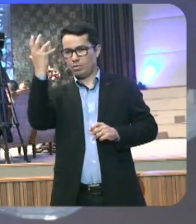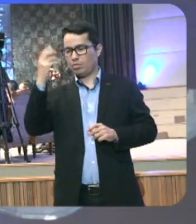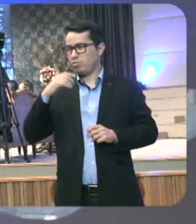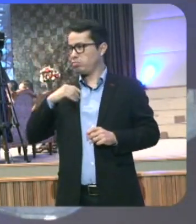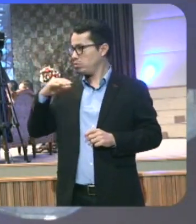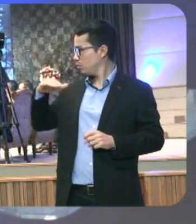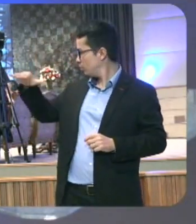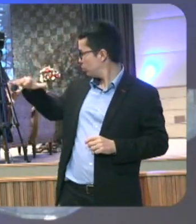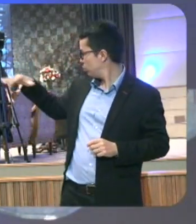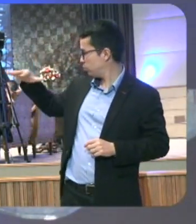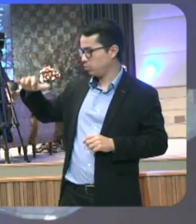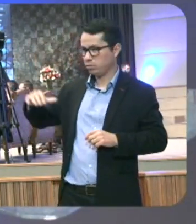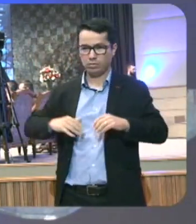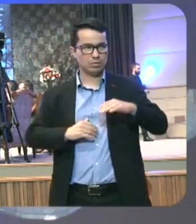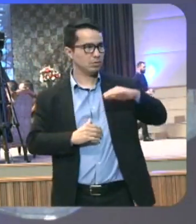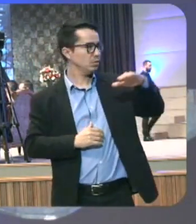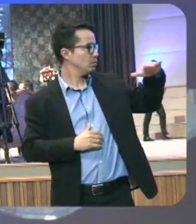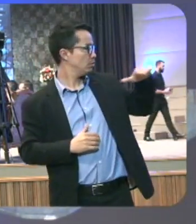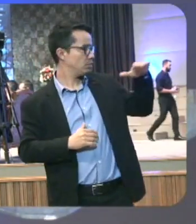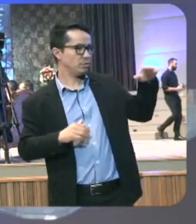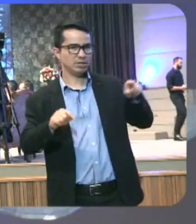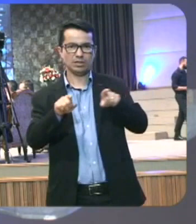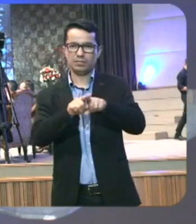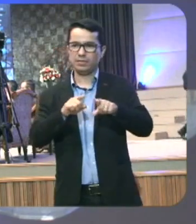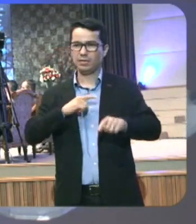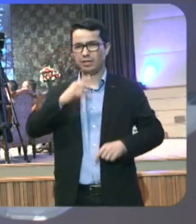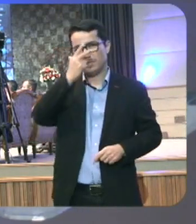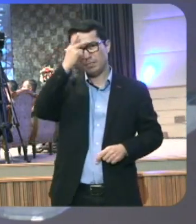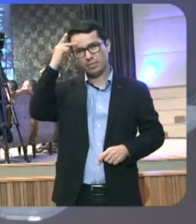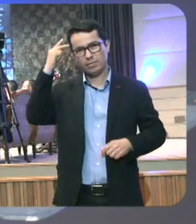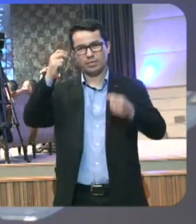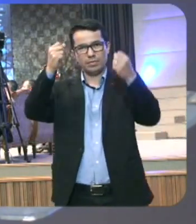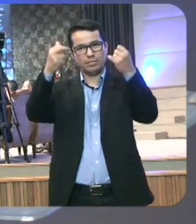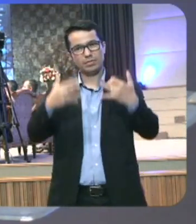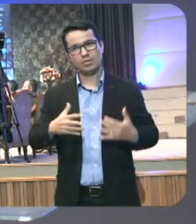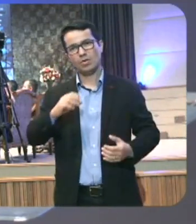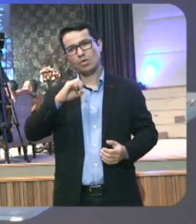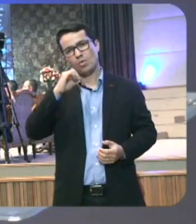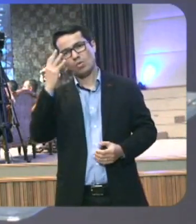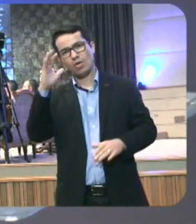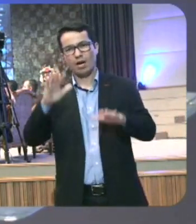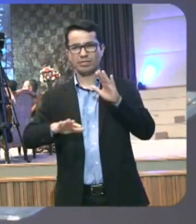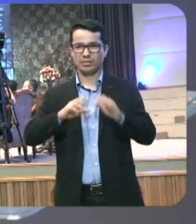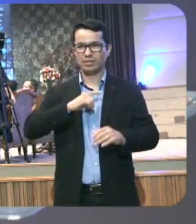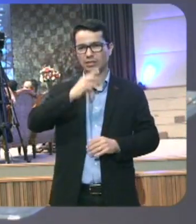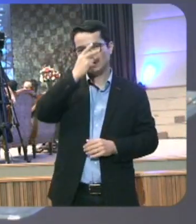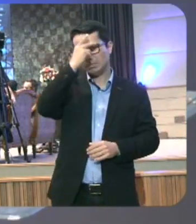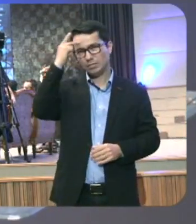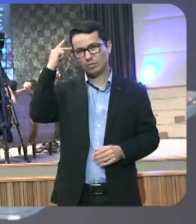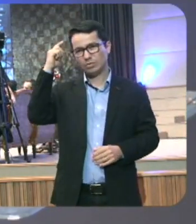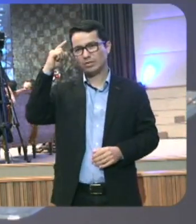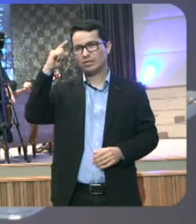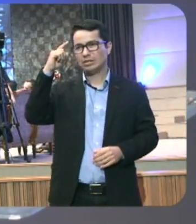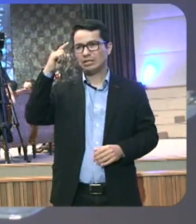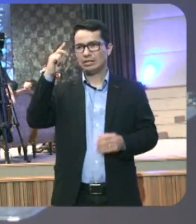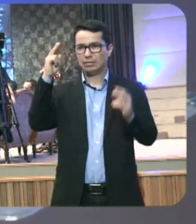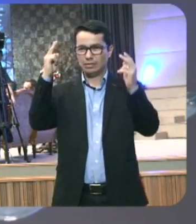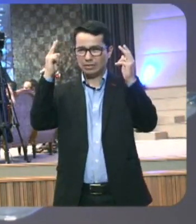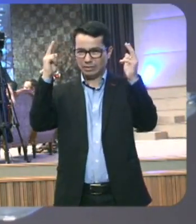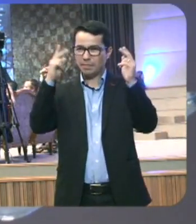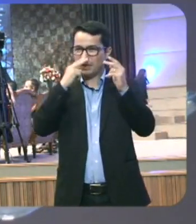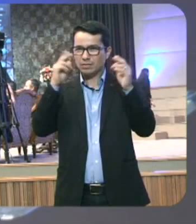né? E aí alguém está dizendo, ele está ouvindo. E alguns que têm uma deficiência visual, mas conseguem enxergar,